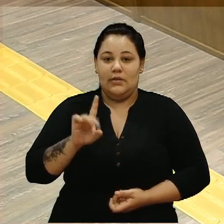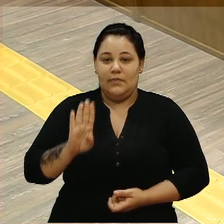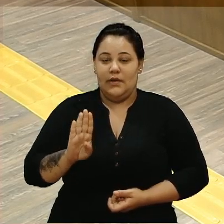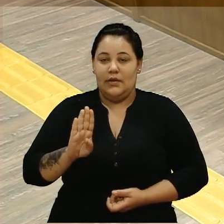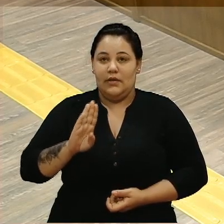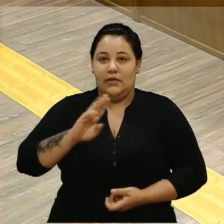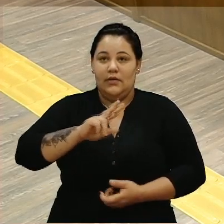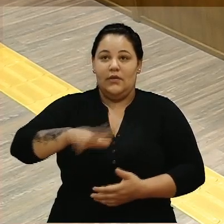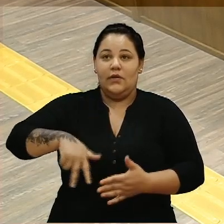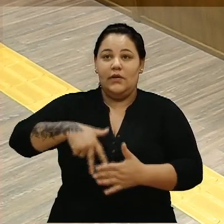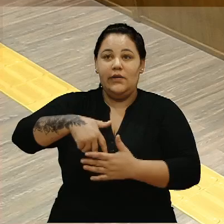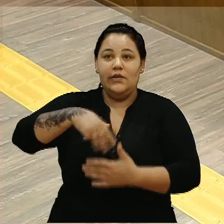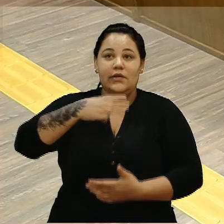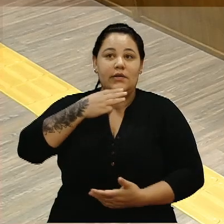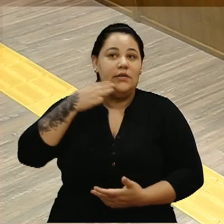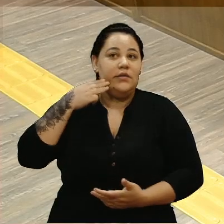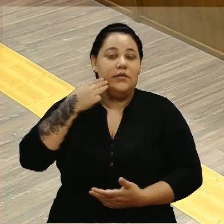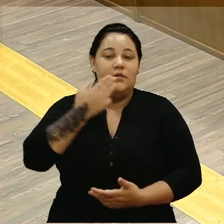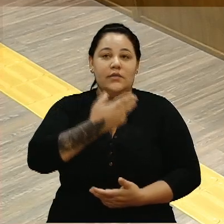Marisol Santos.